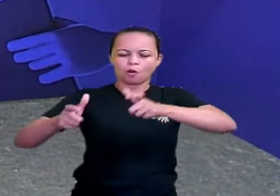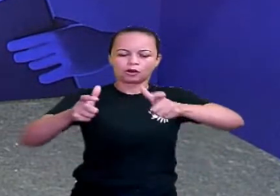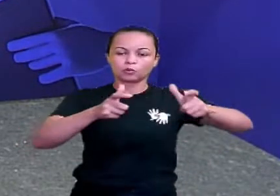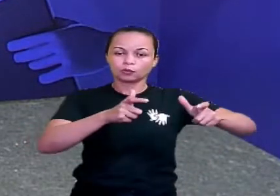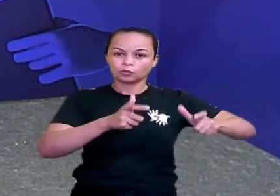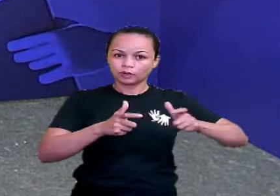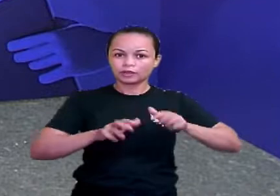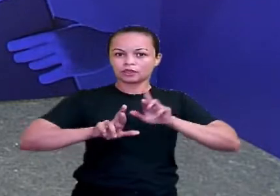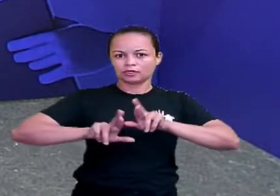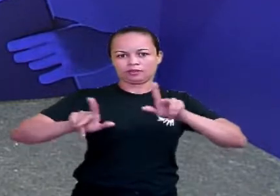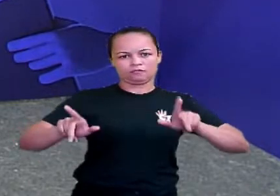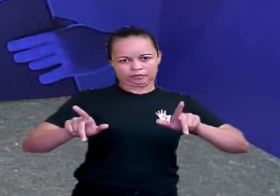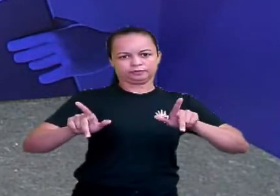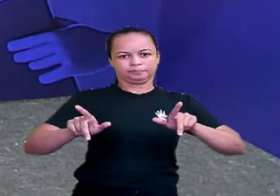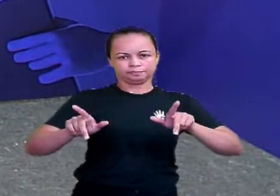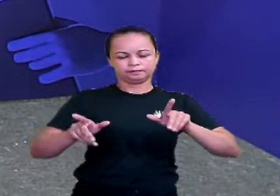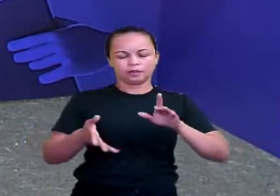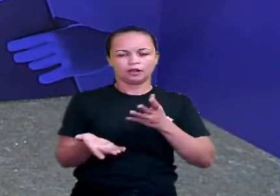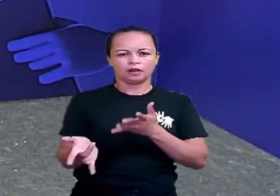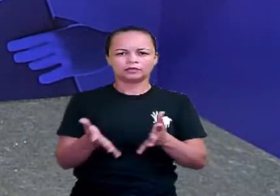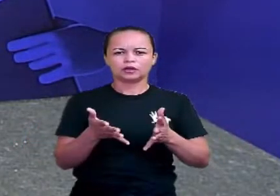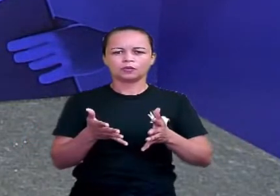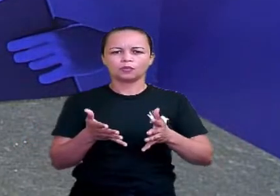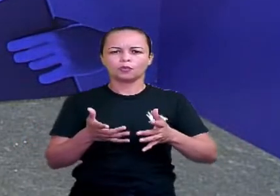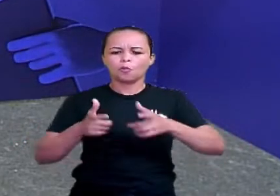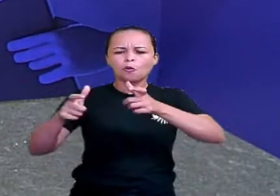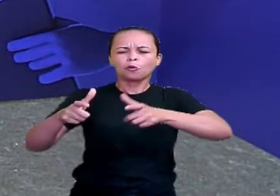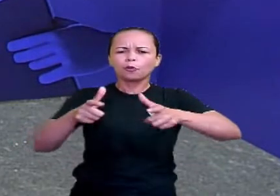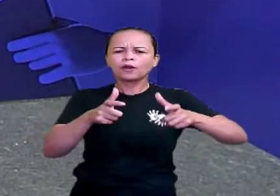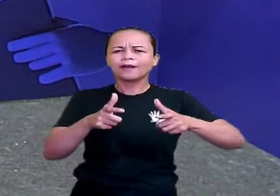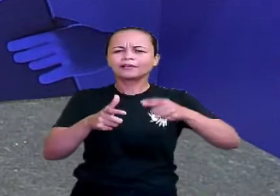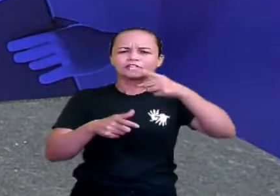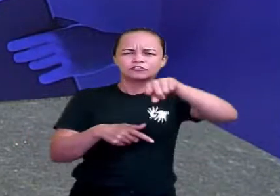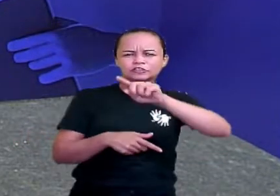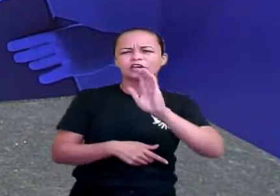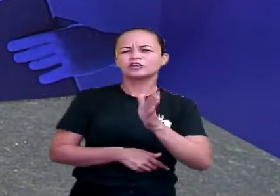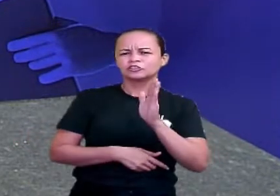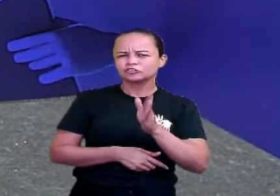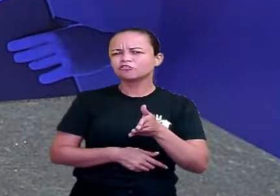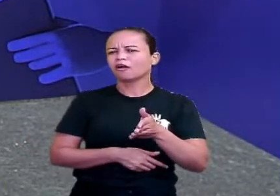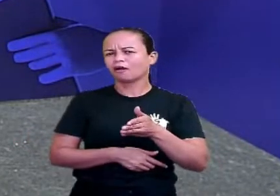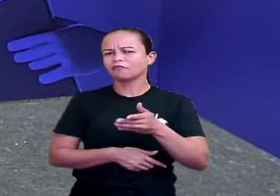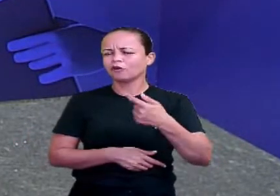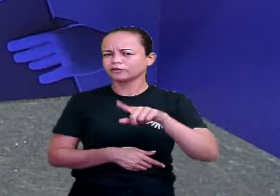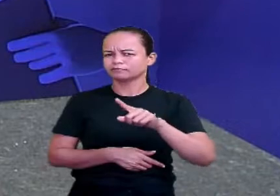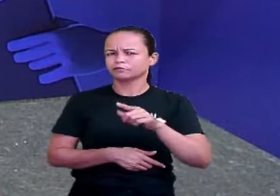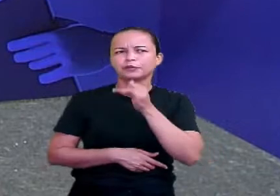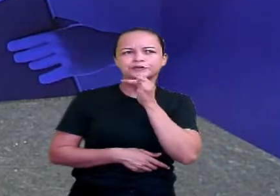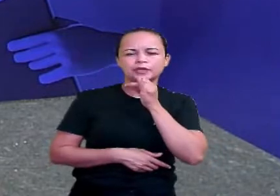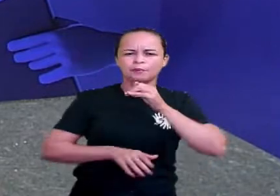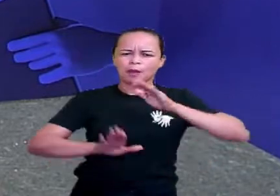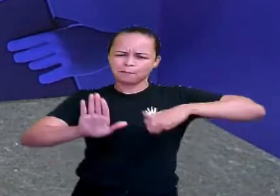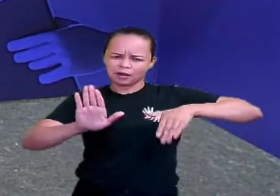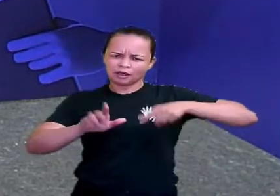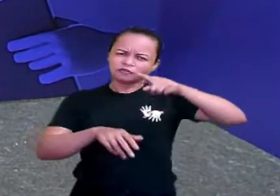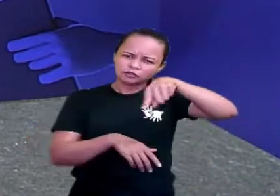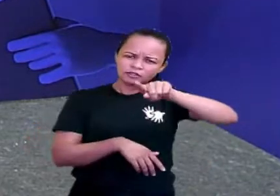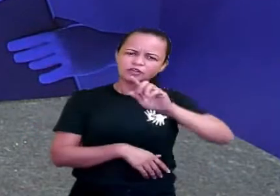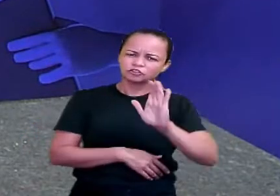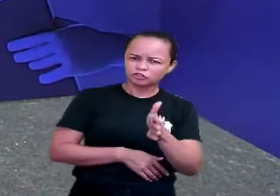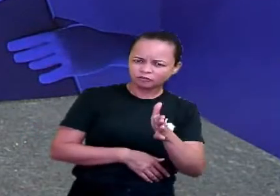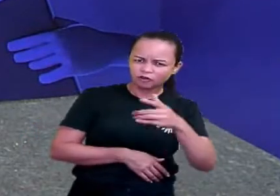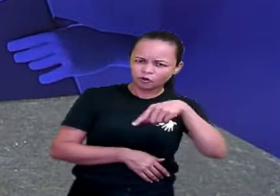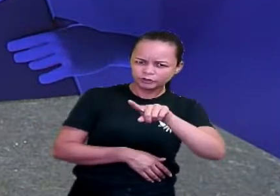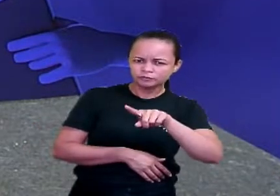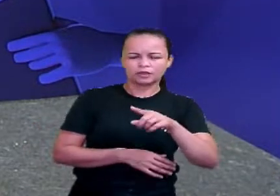Qual é desses ambientes assim que você já foi? Você já foi à praia? Ah, não, professor, eu nunca fui na praia. Mas e você conhece o